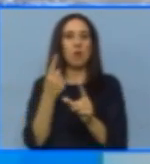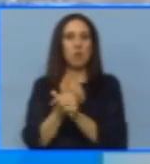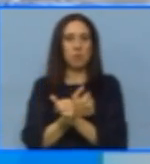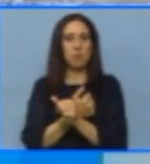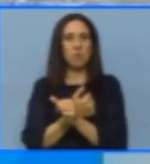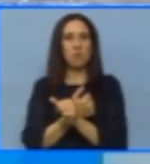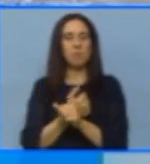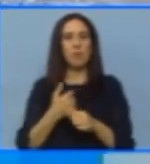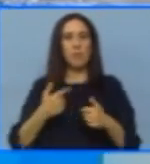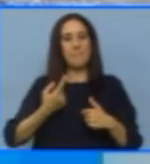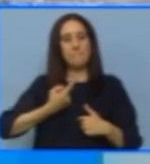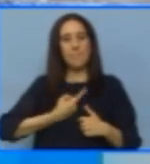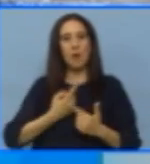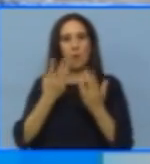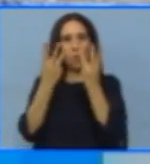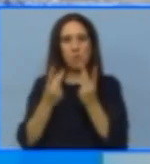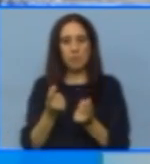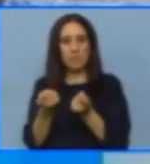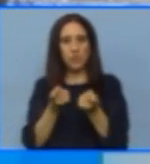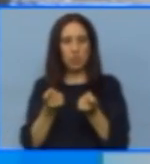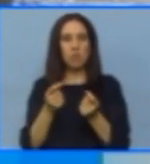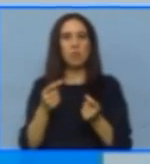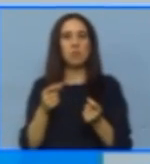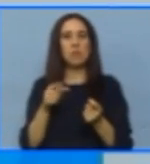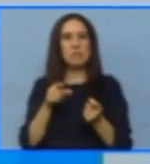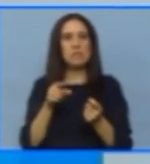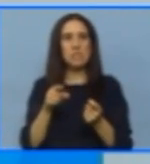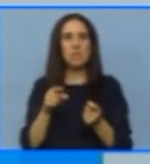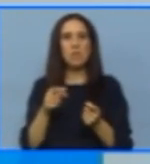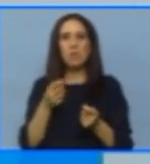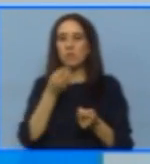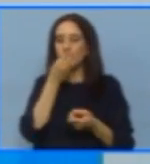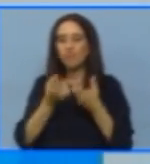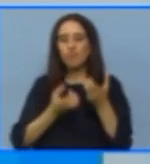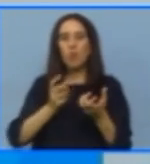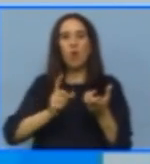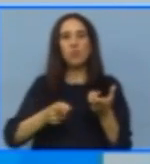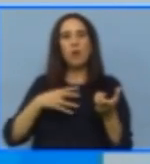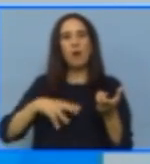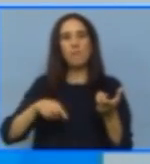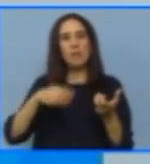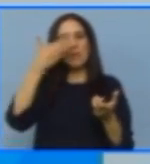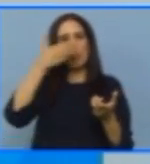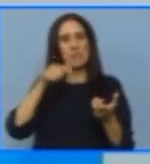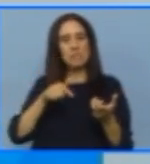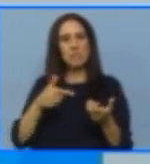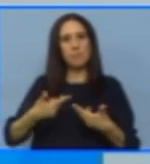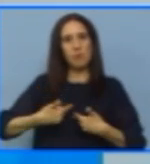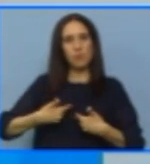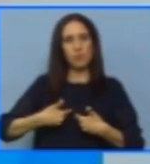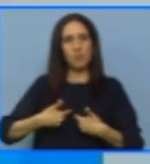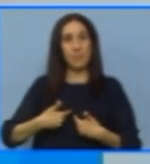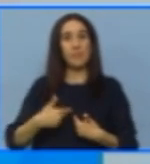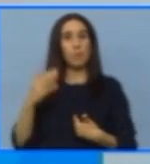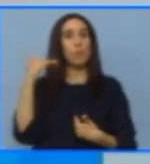poderem ter que gerir um orçamento e poderem escolher o que é que querem confeccionar nesse dia, e ajudar-nos também, pensando neste